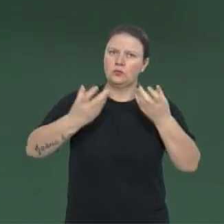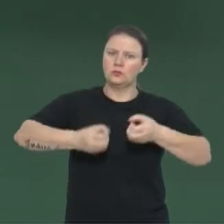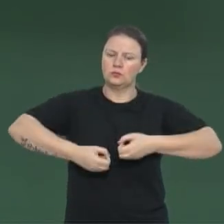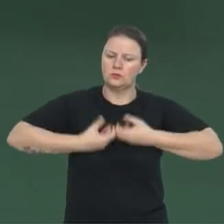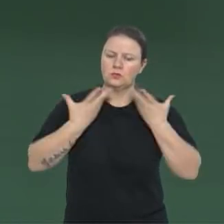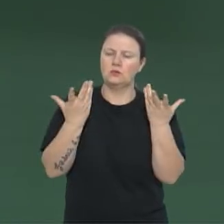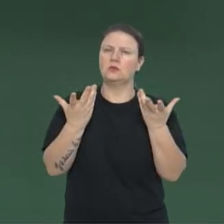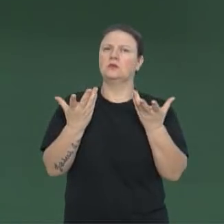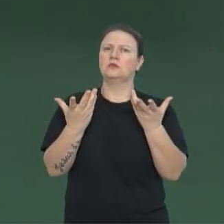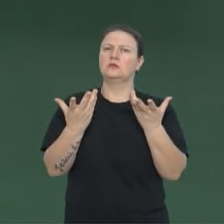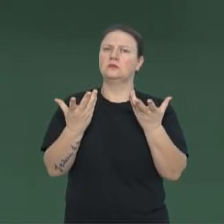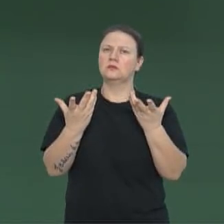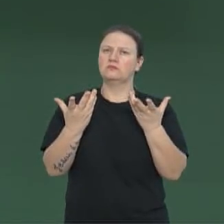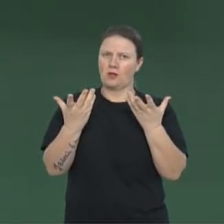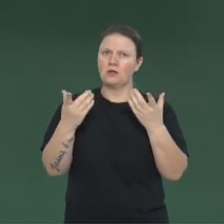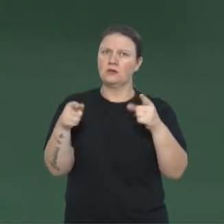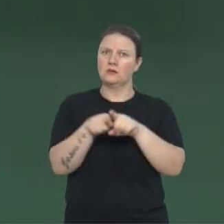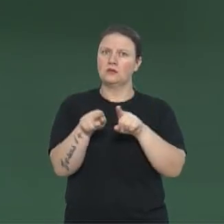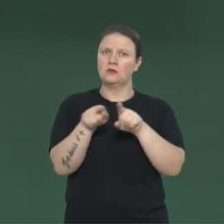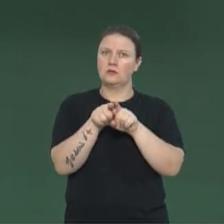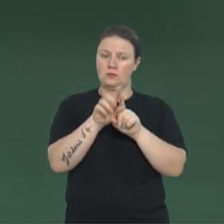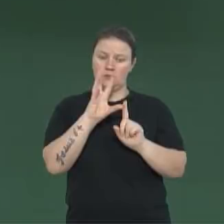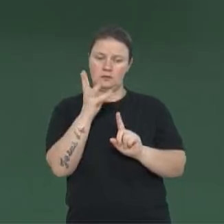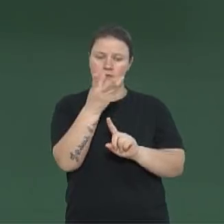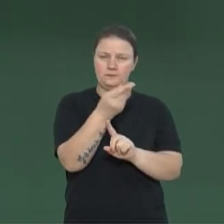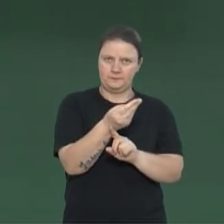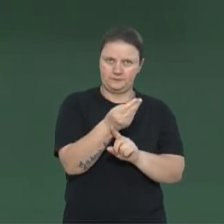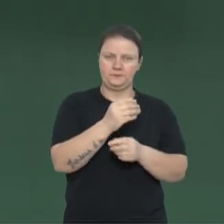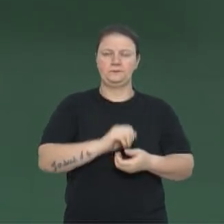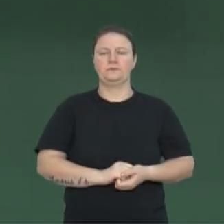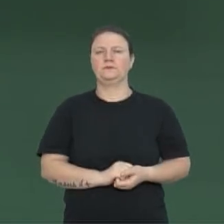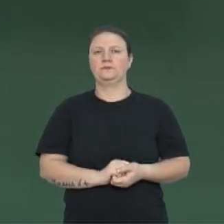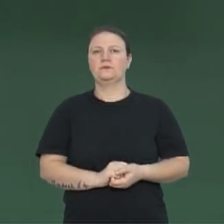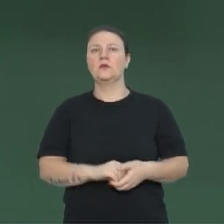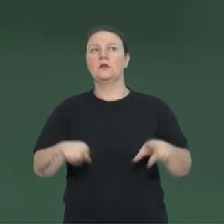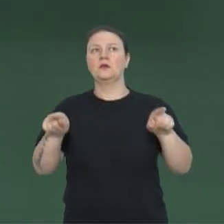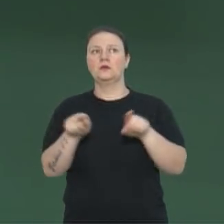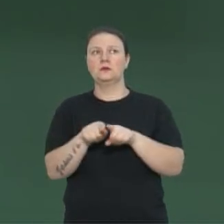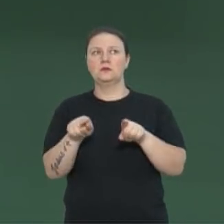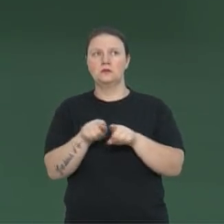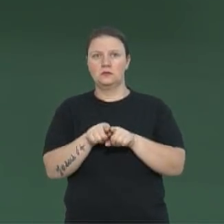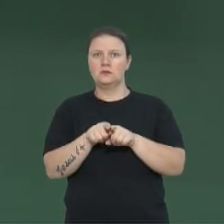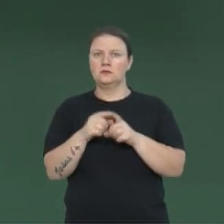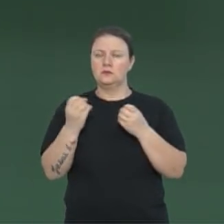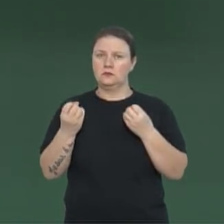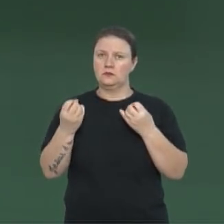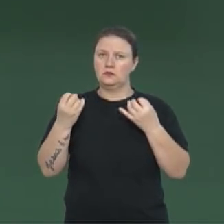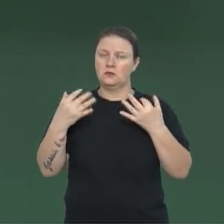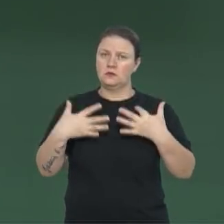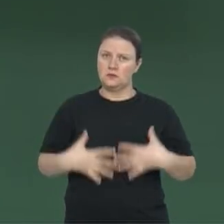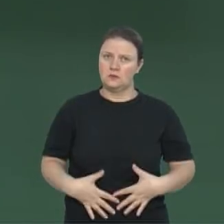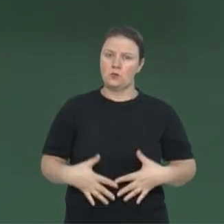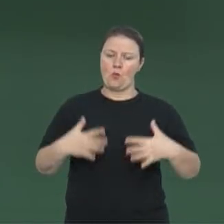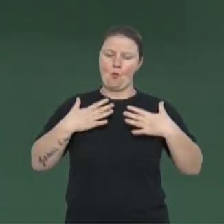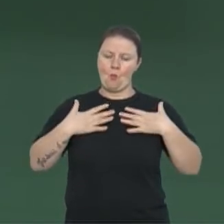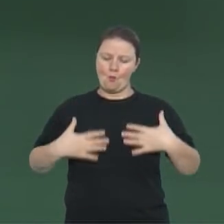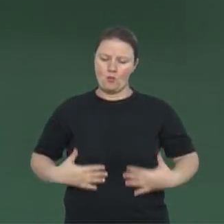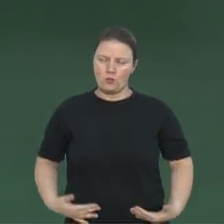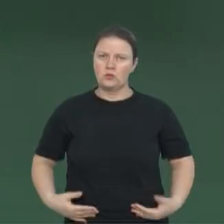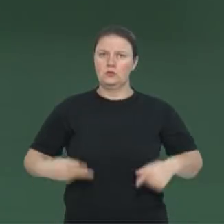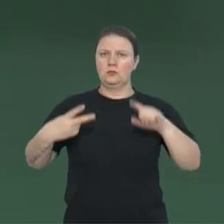vai expressar a sua arte. E por último, vocês trabalharam também a relação de corpo e